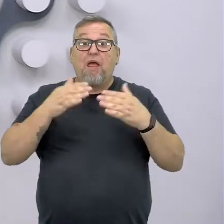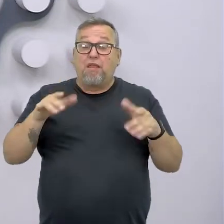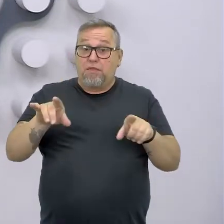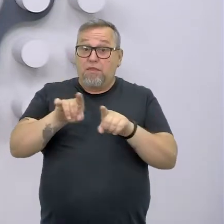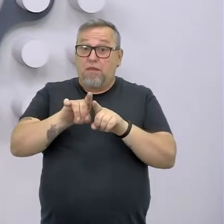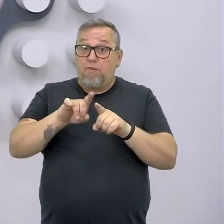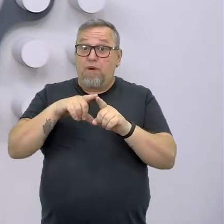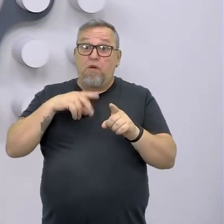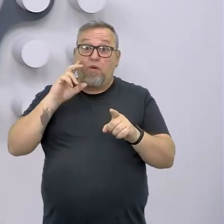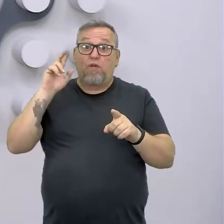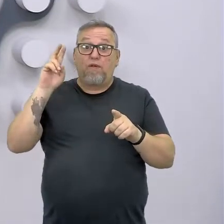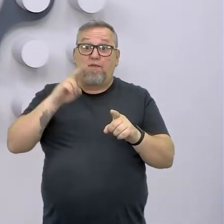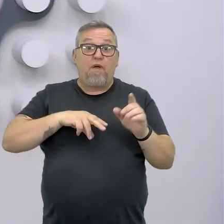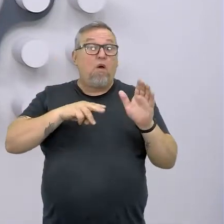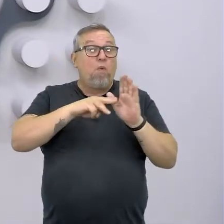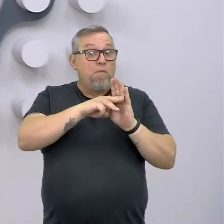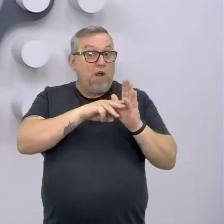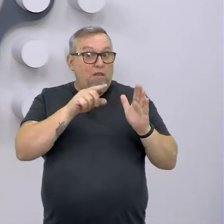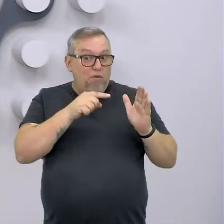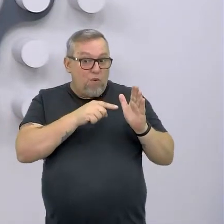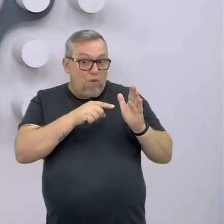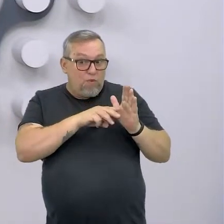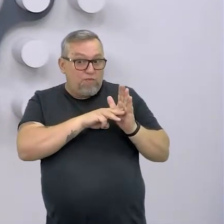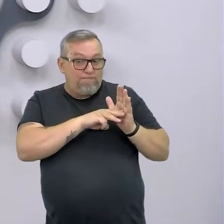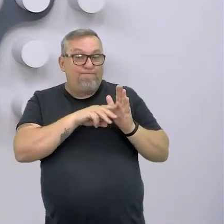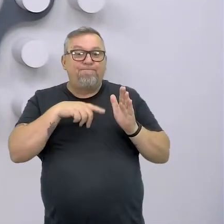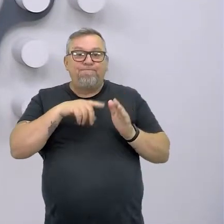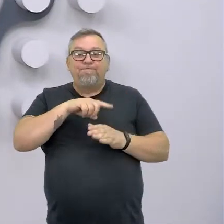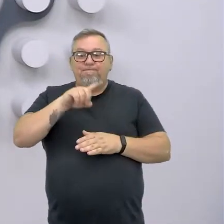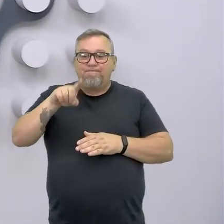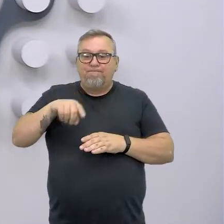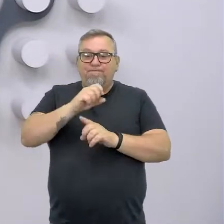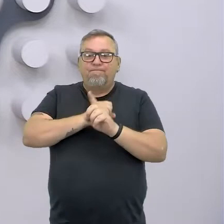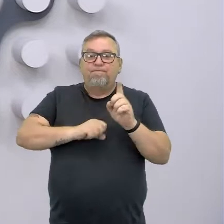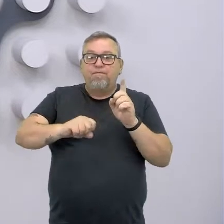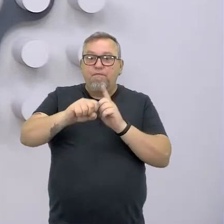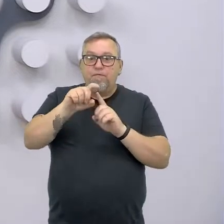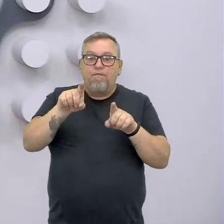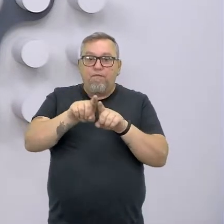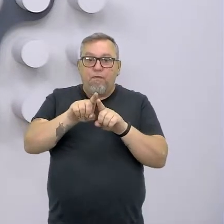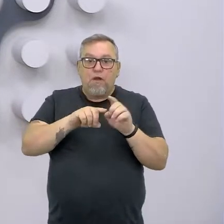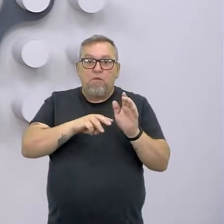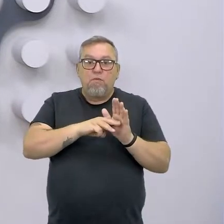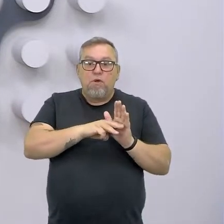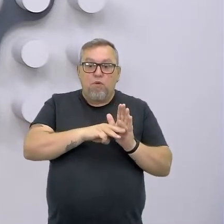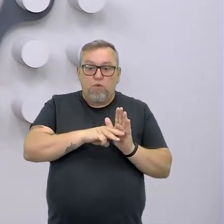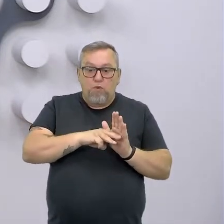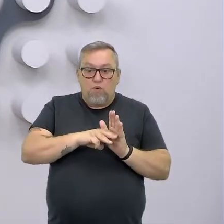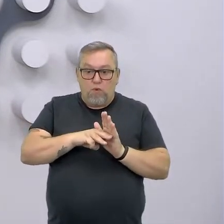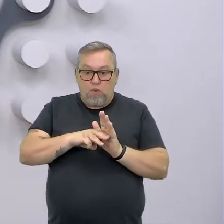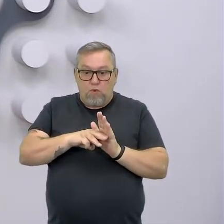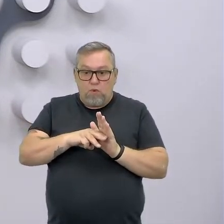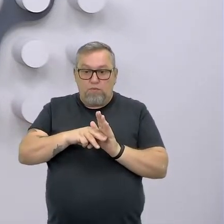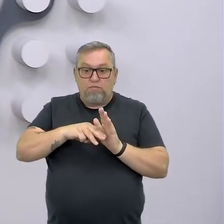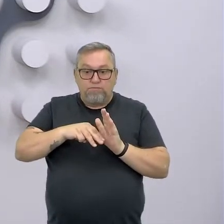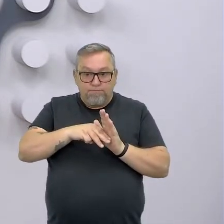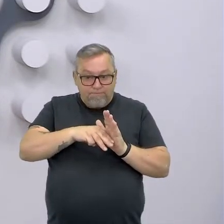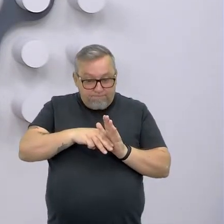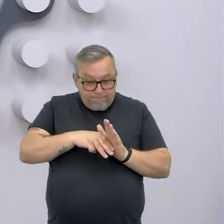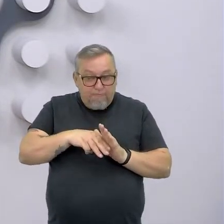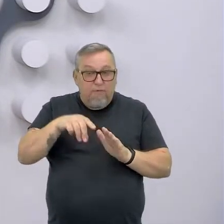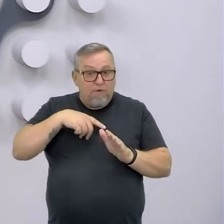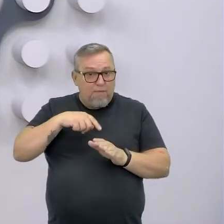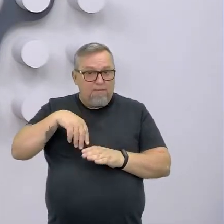que se impõe ao método, para quem é cientista social, é a da metodologia, que vai além